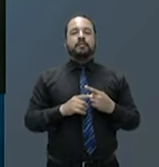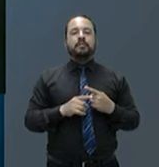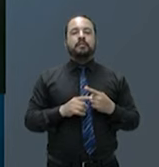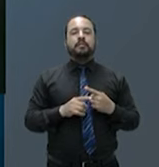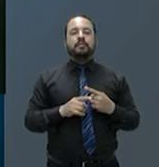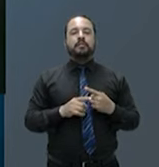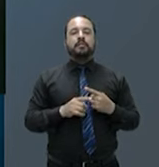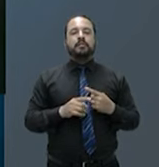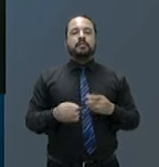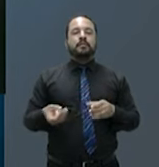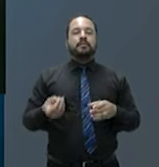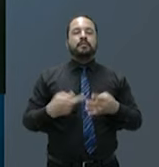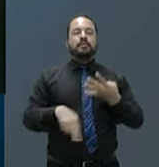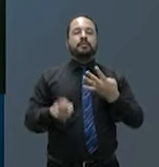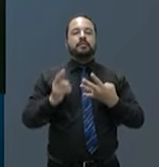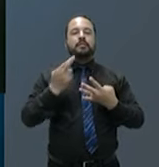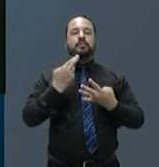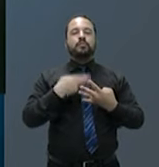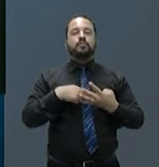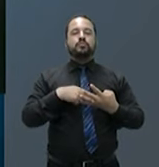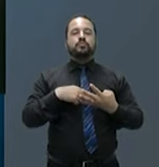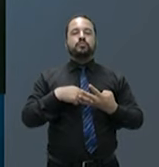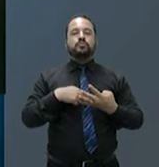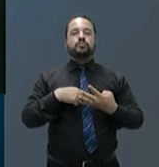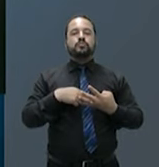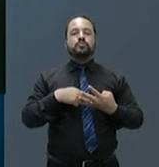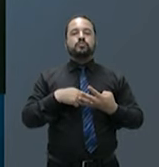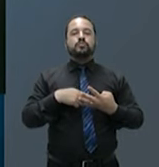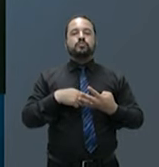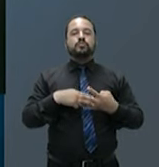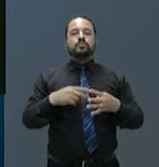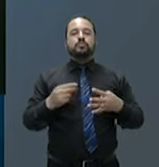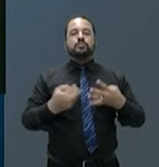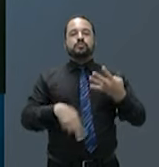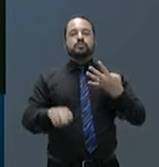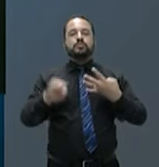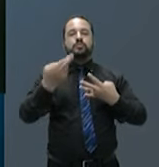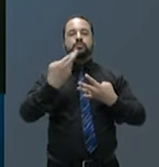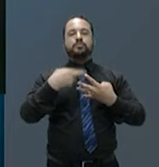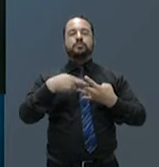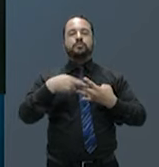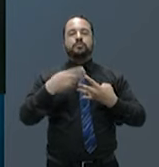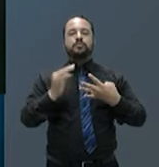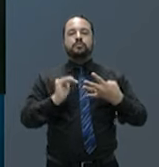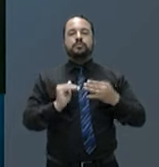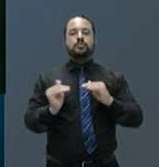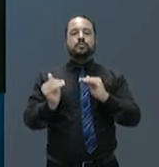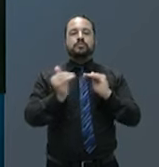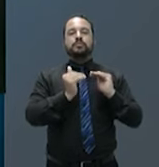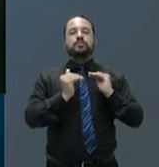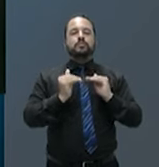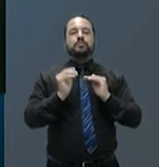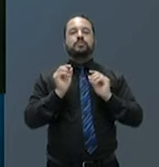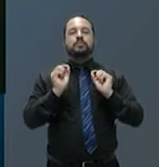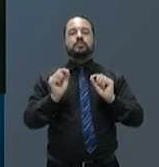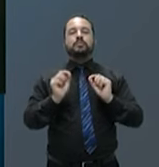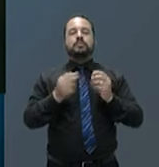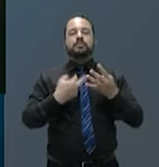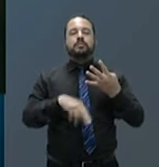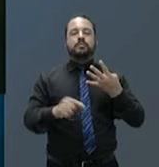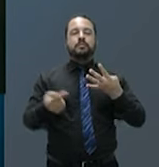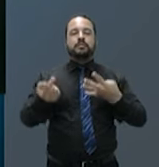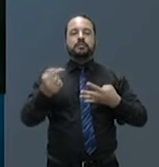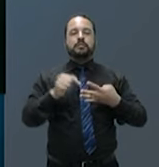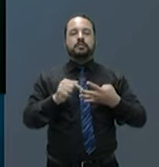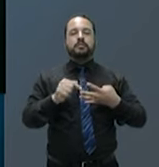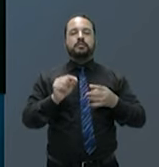recursos repetitivos, o simples argumento que se pretende o exaurimento da instância por si só não é